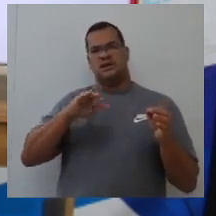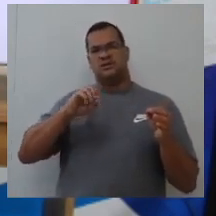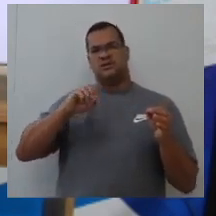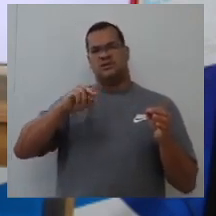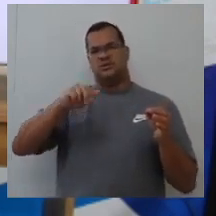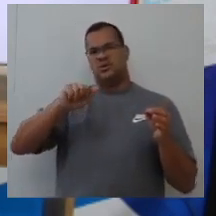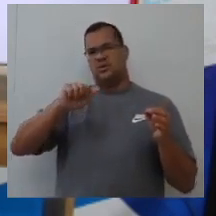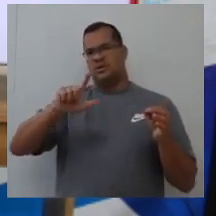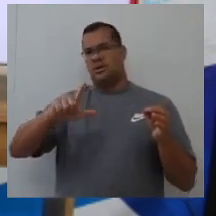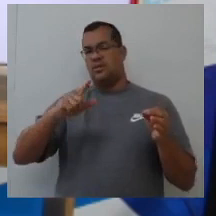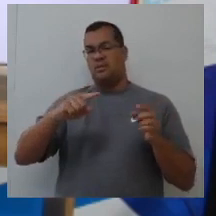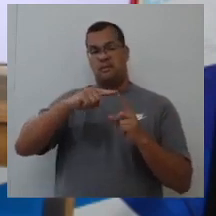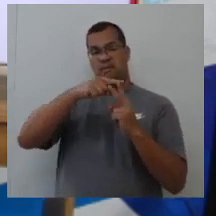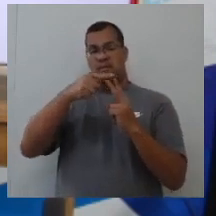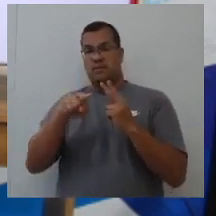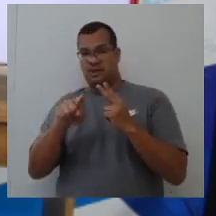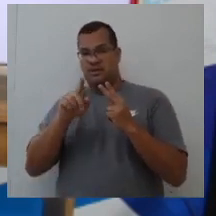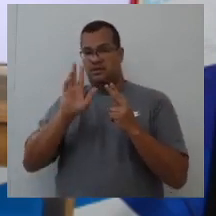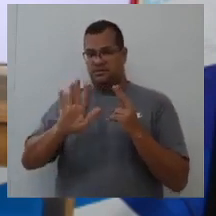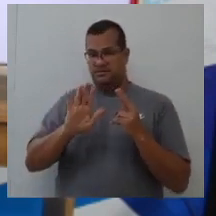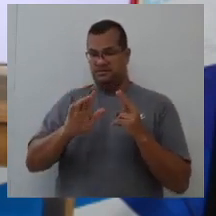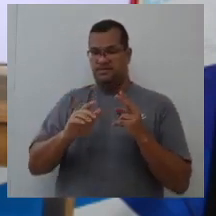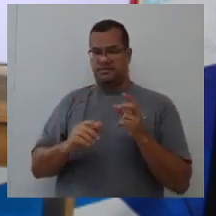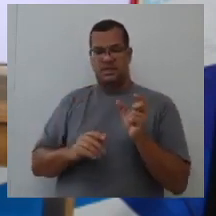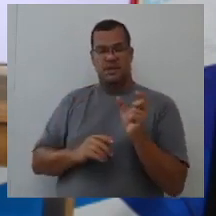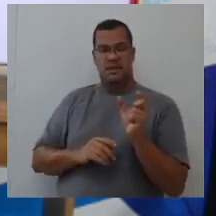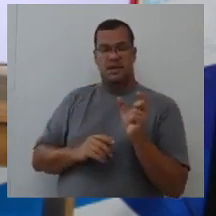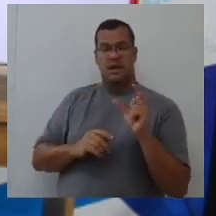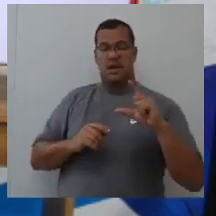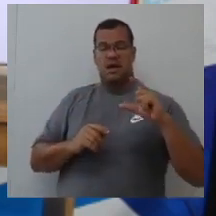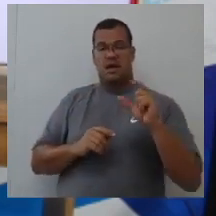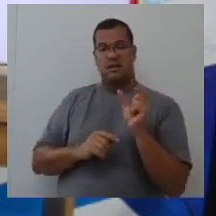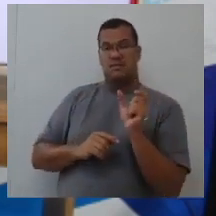Agora, lembrando que a palavra grega